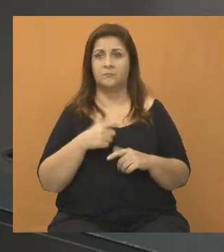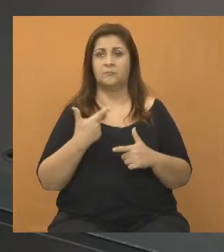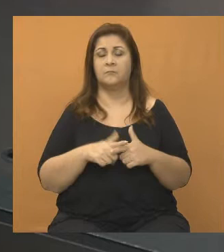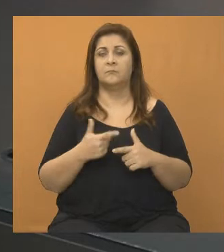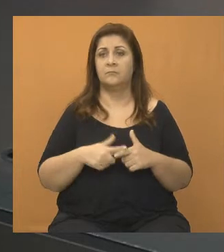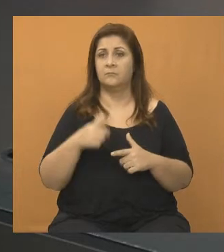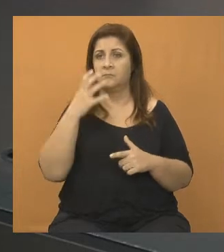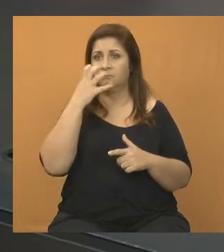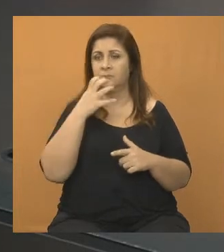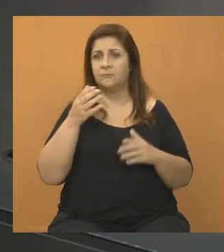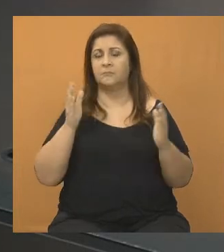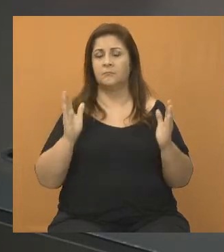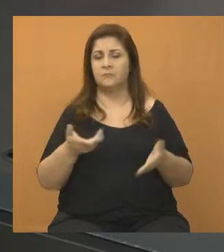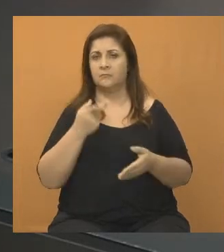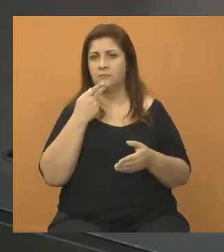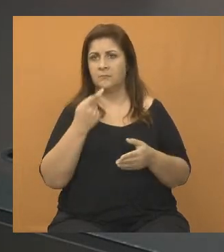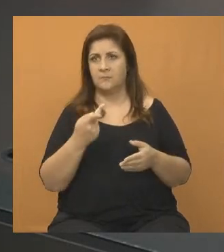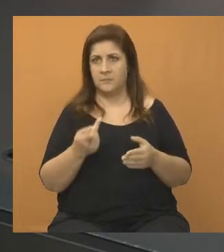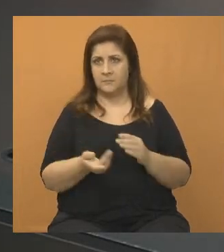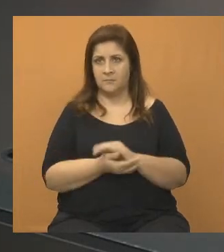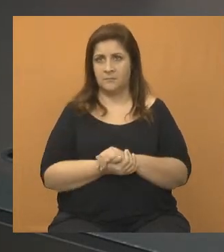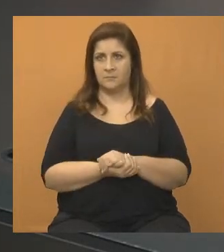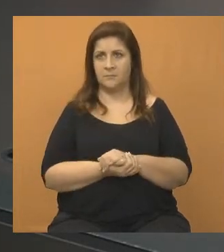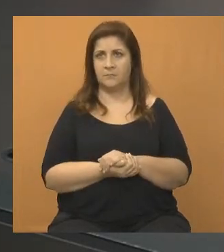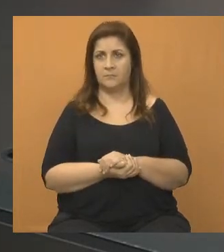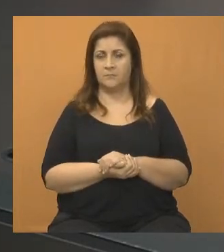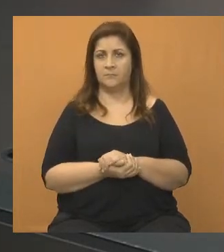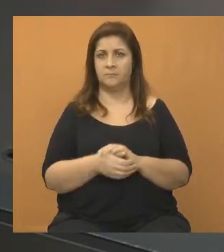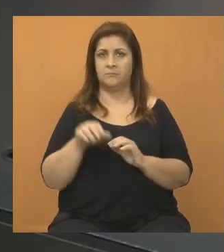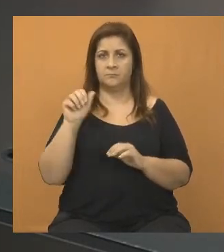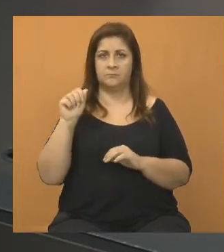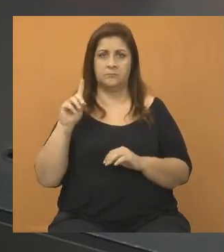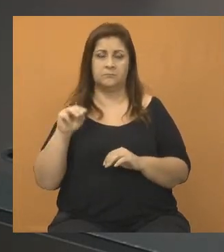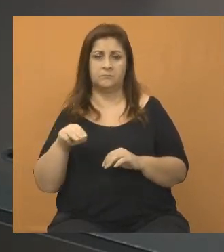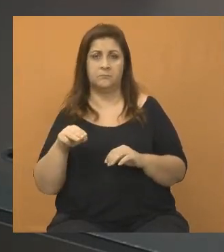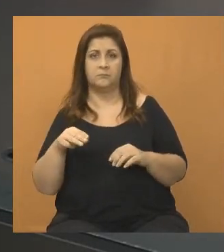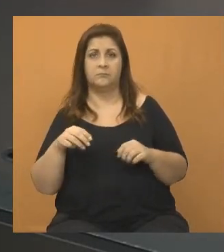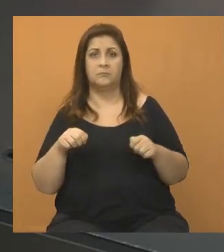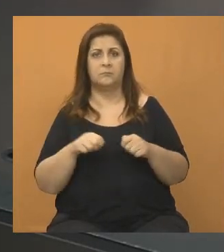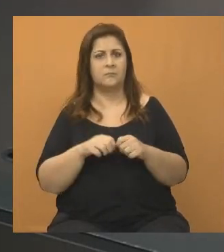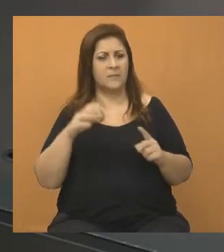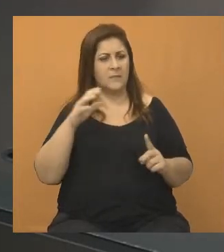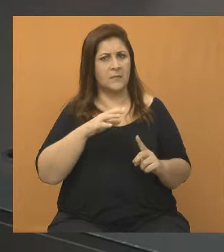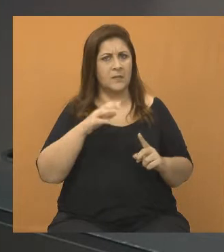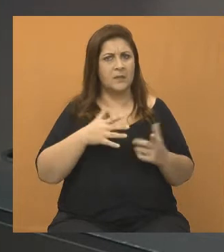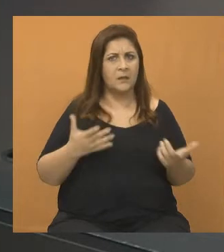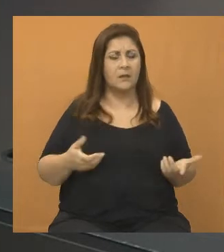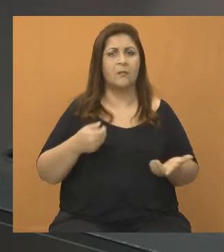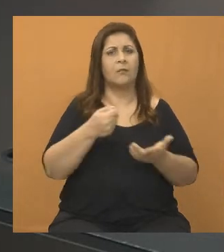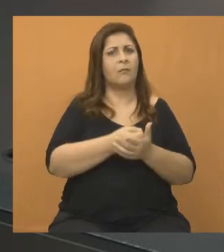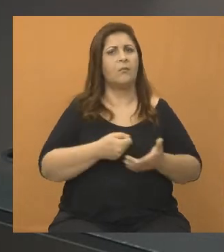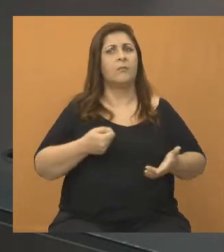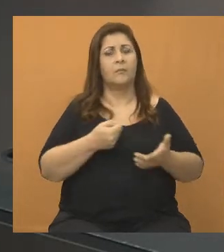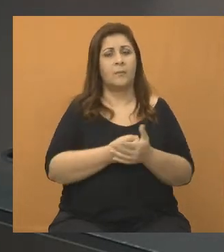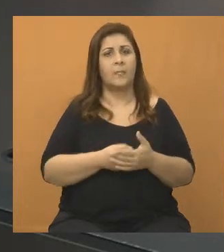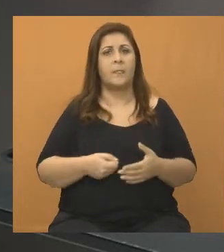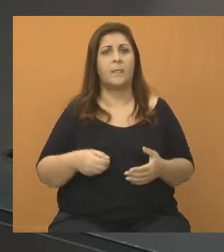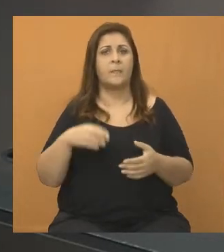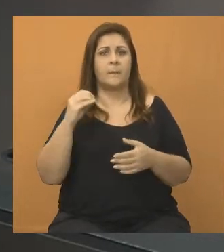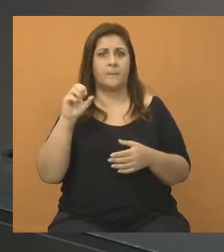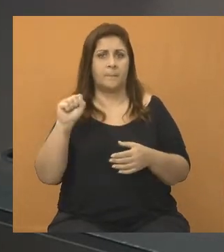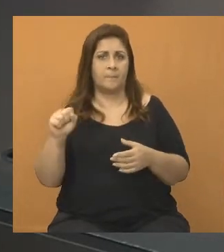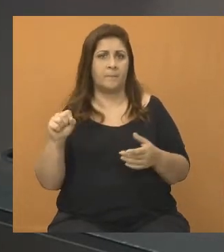sério, que eu já fiz a indicação para a administração colocar pressão, colocar cobrança em cima da OS